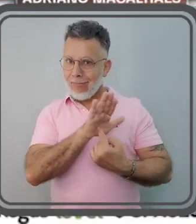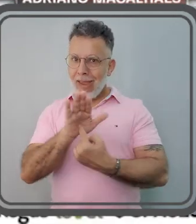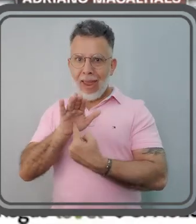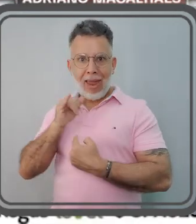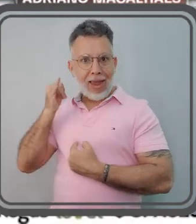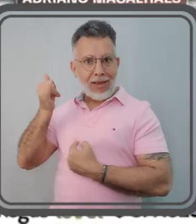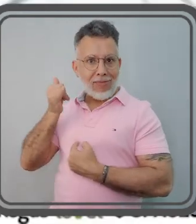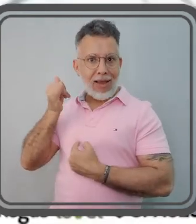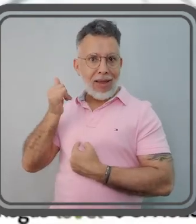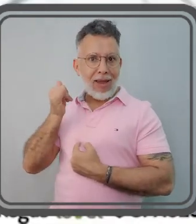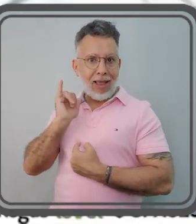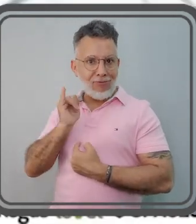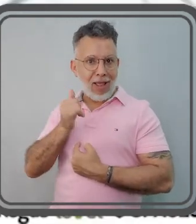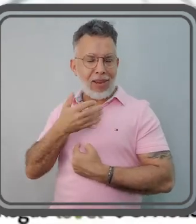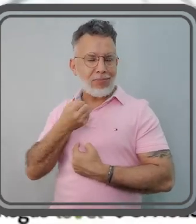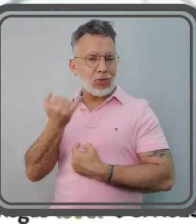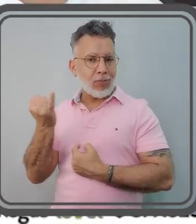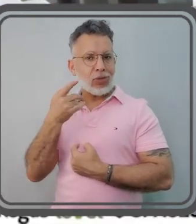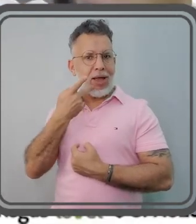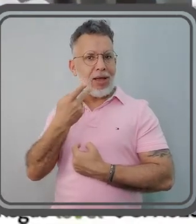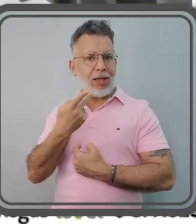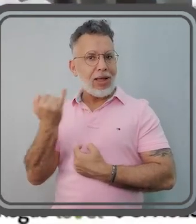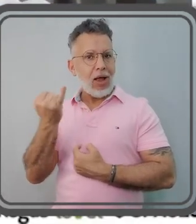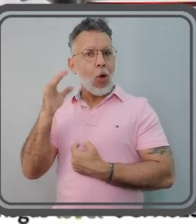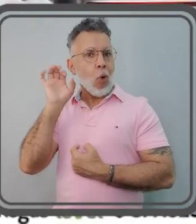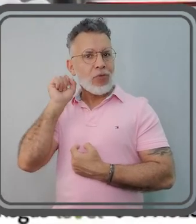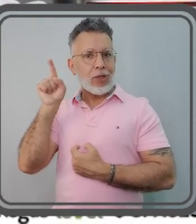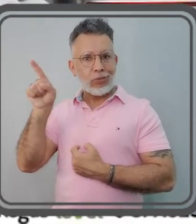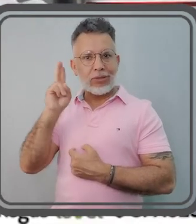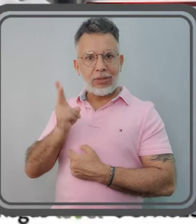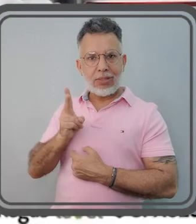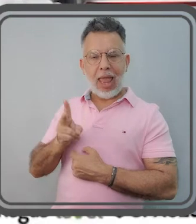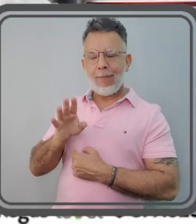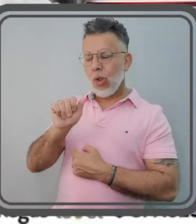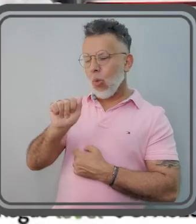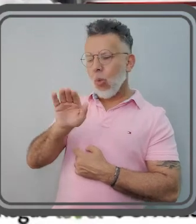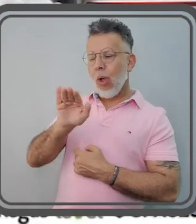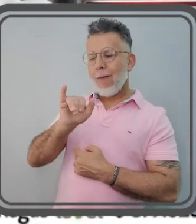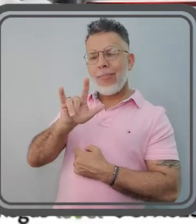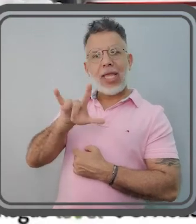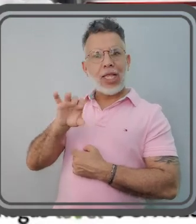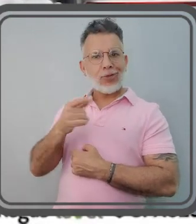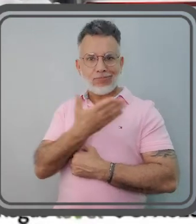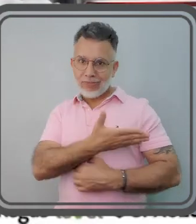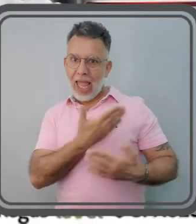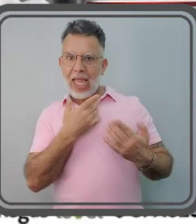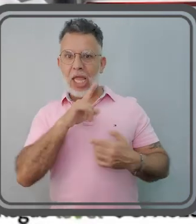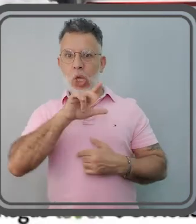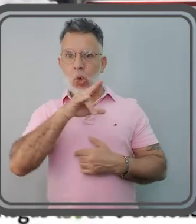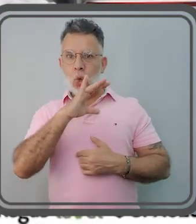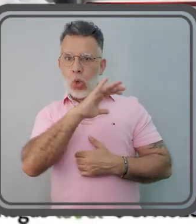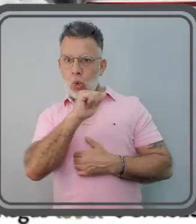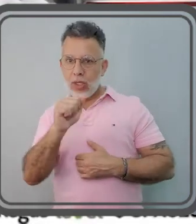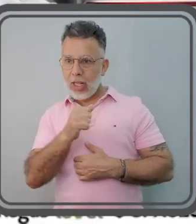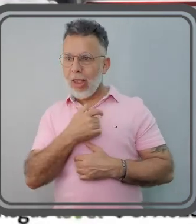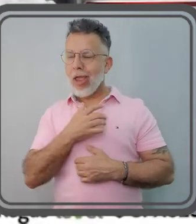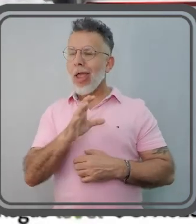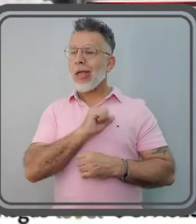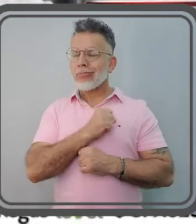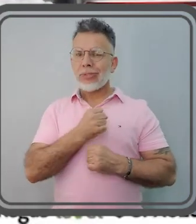Tá aí, Lucas Moreira, muito bom. Eu vou gravar essa frase aqui, ó, seja feliz 360 graus. Então,